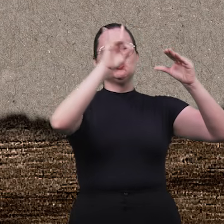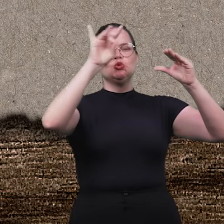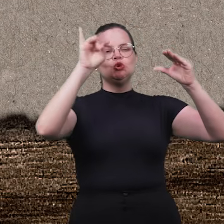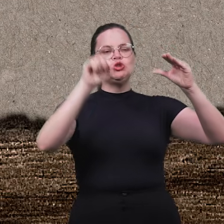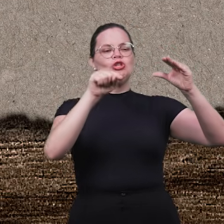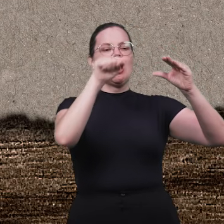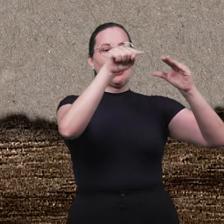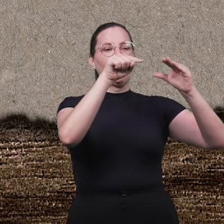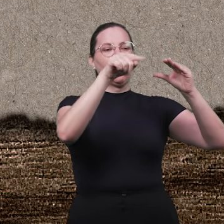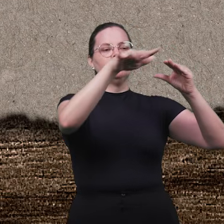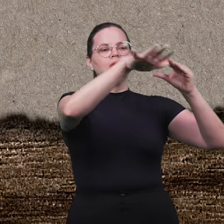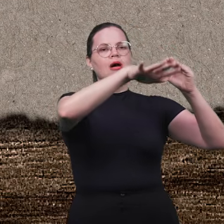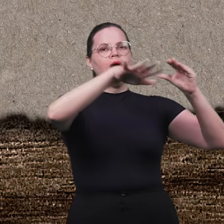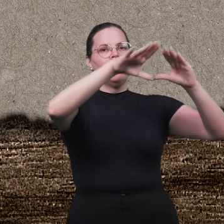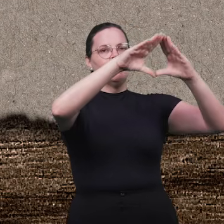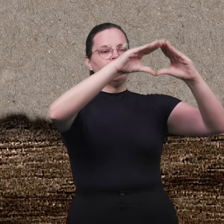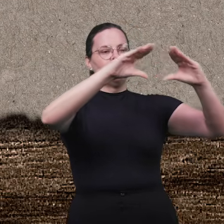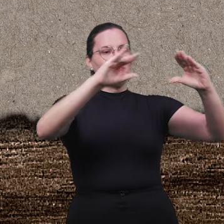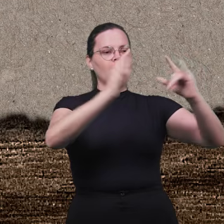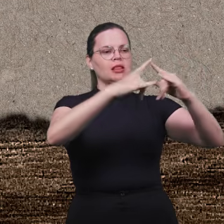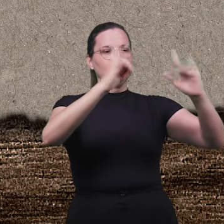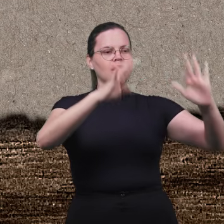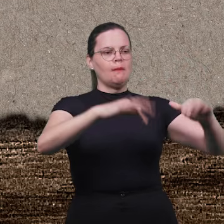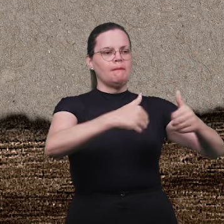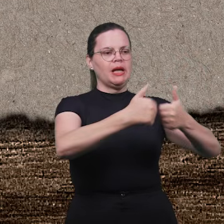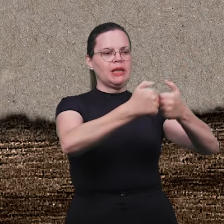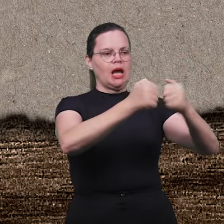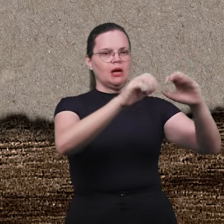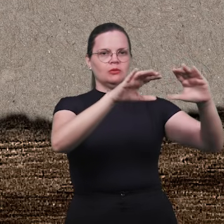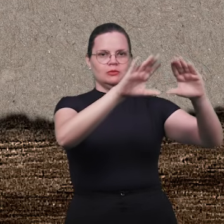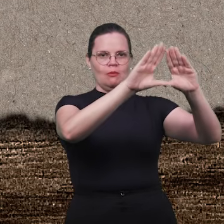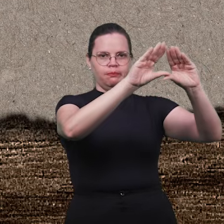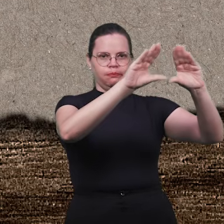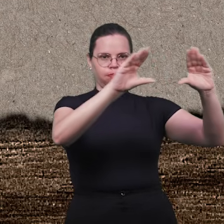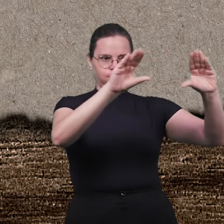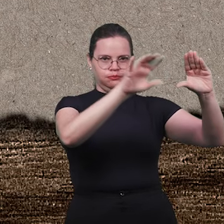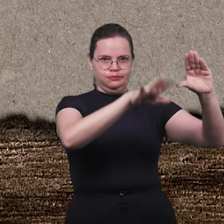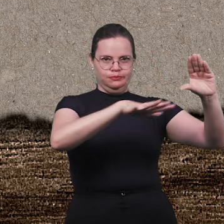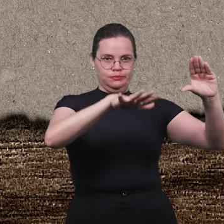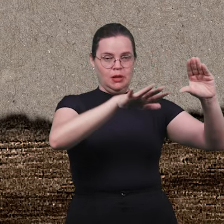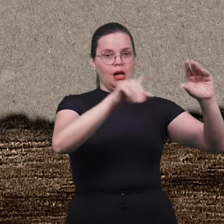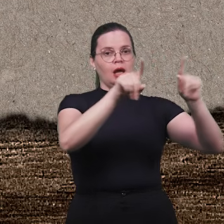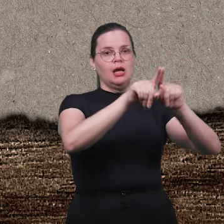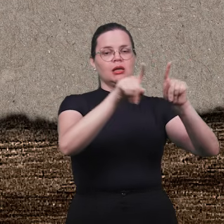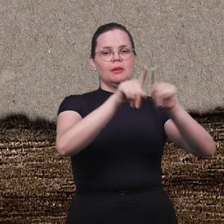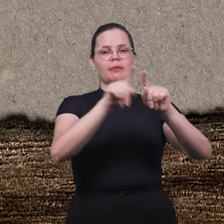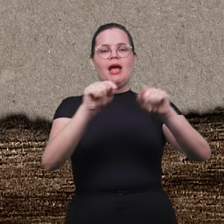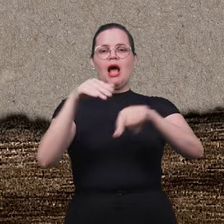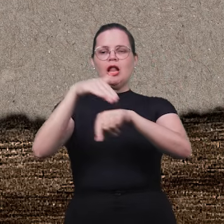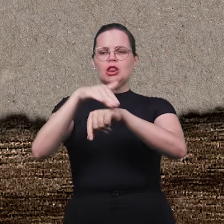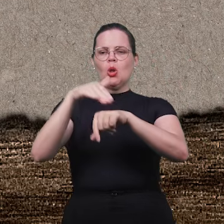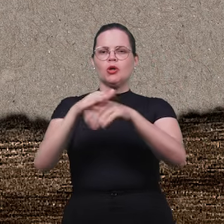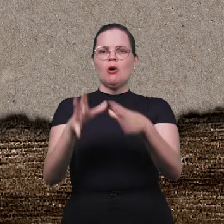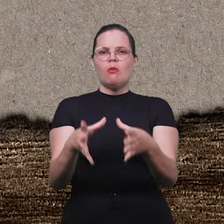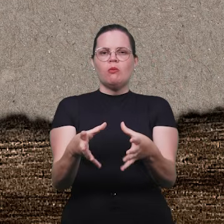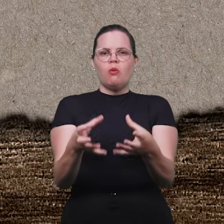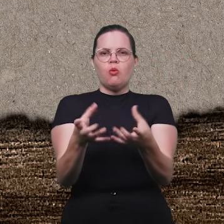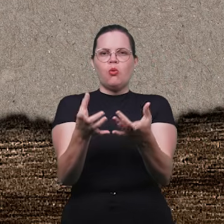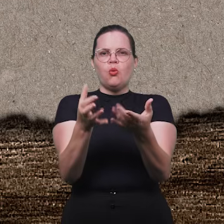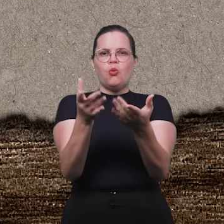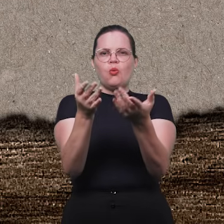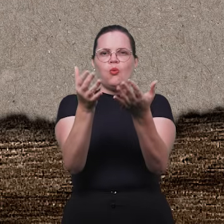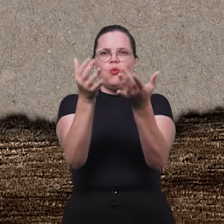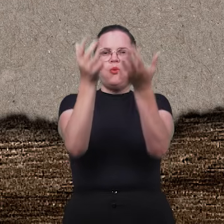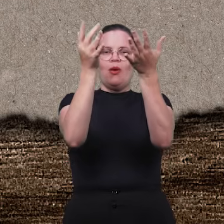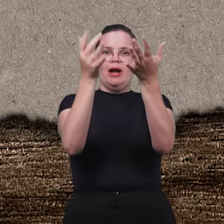tabernáculo, e o fogo estava de noite sobre ele, perante os olhos de toda a casa de